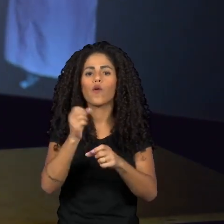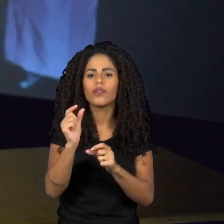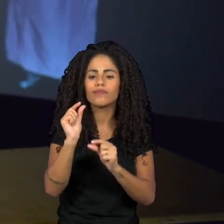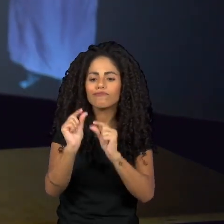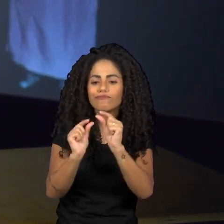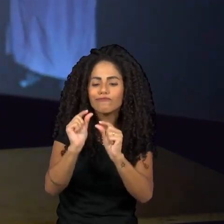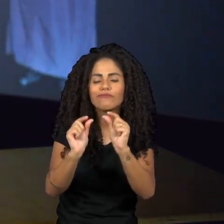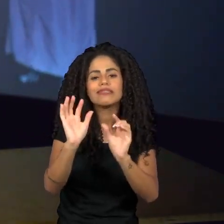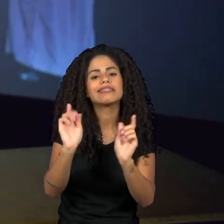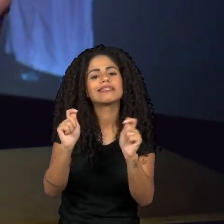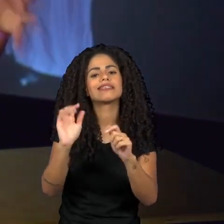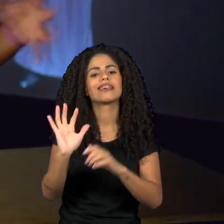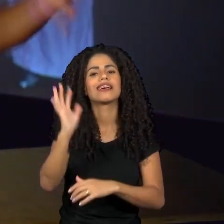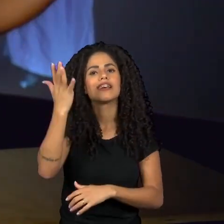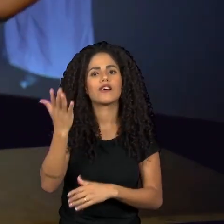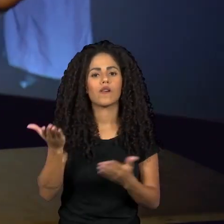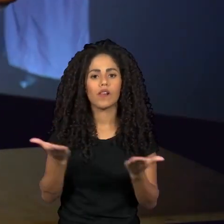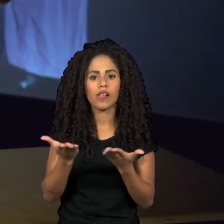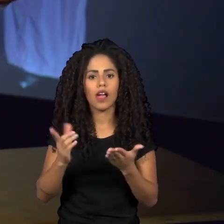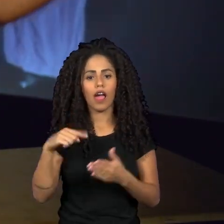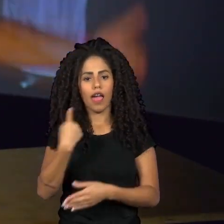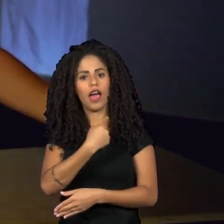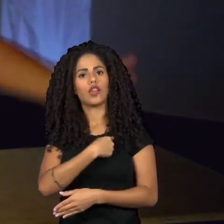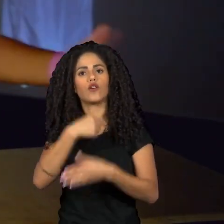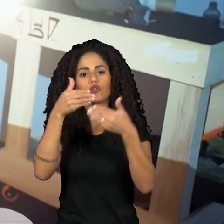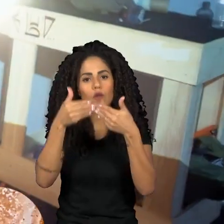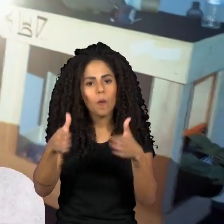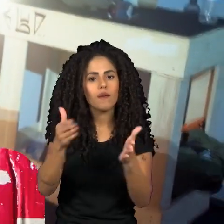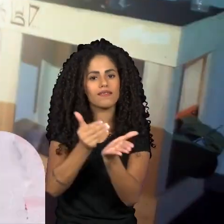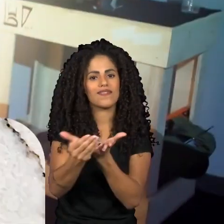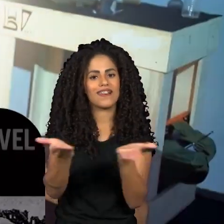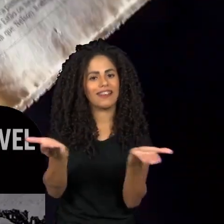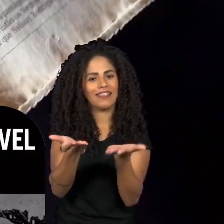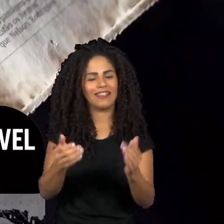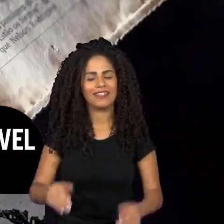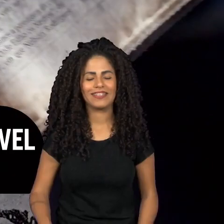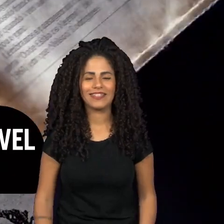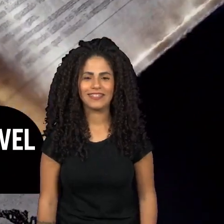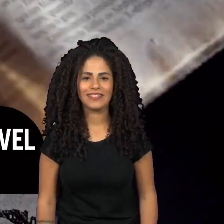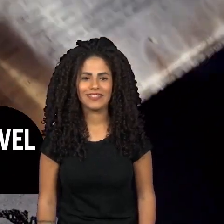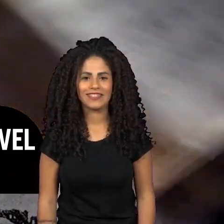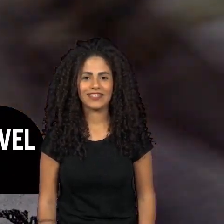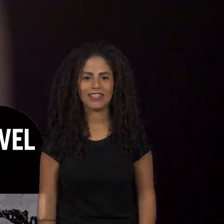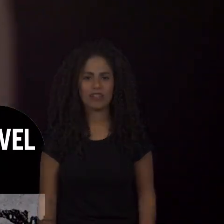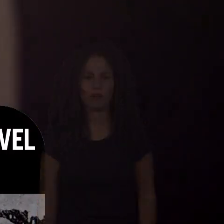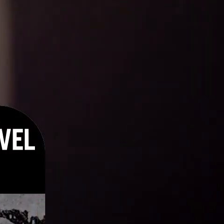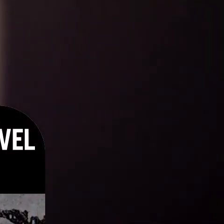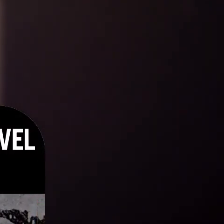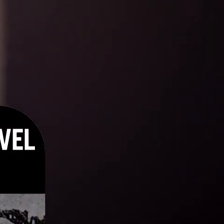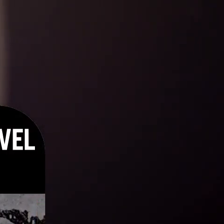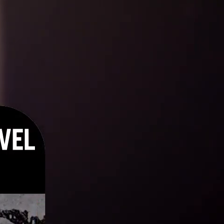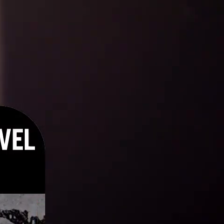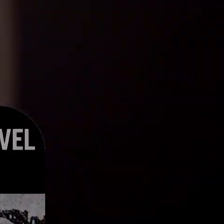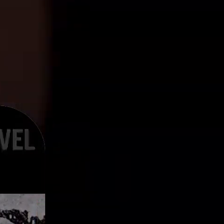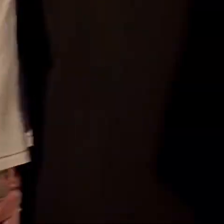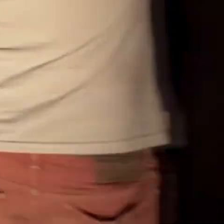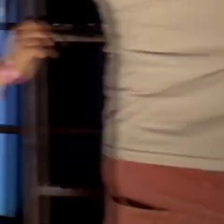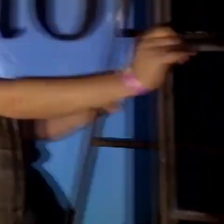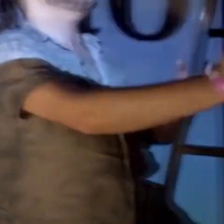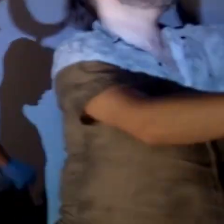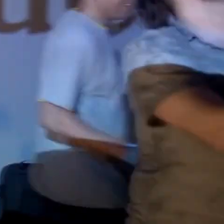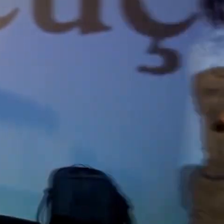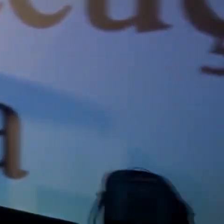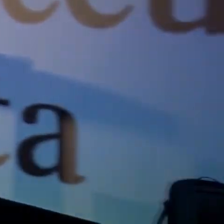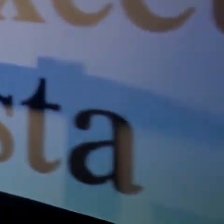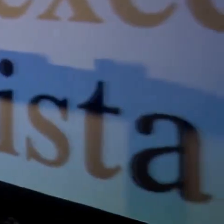pequenos pedaços. São esses pedaços que a gente inaugura aqui. We are gonna rule the world, don't you know? Don't you